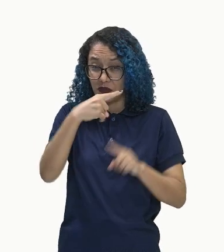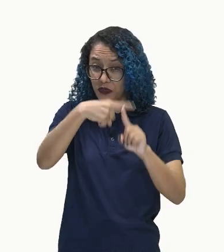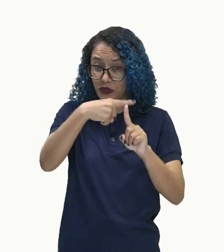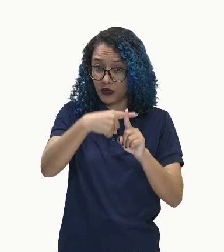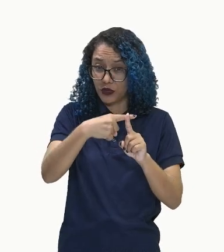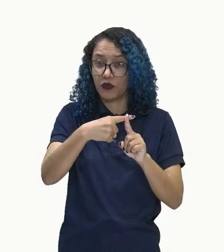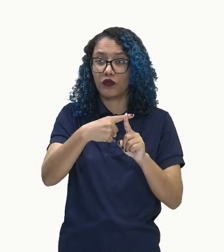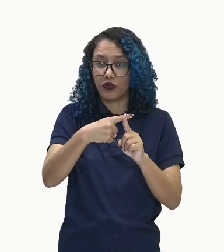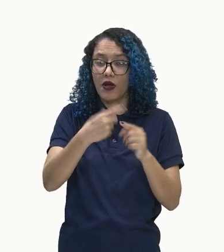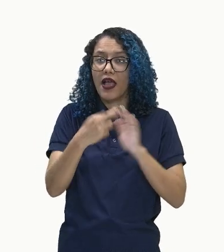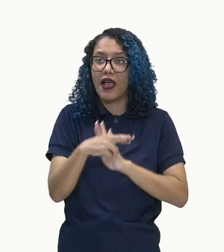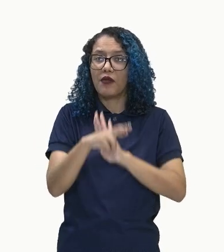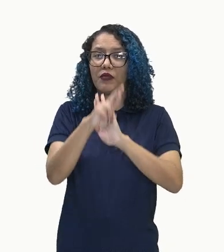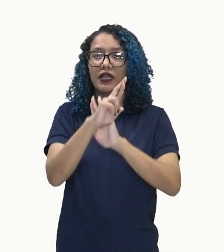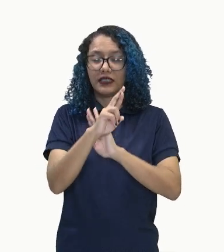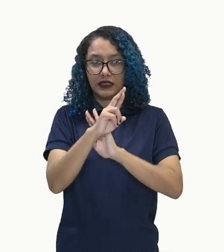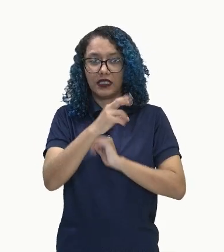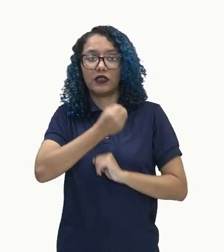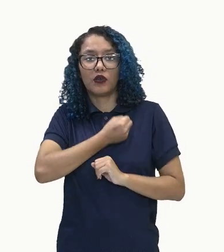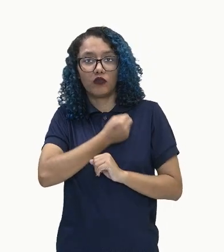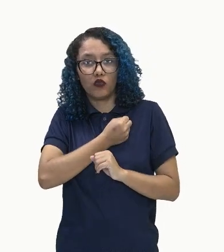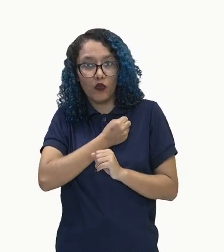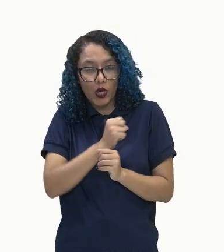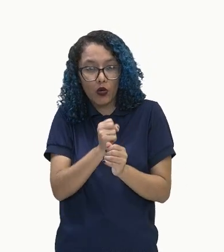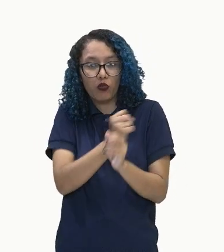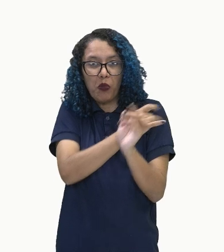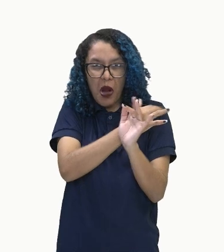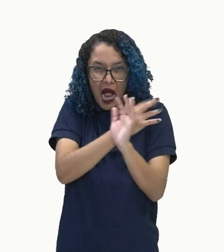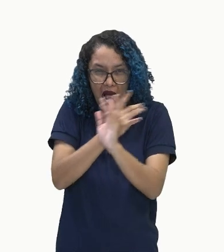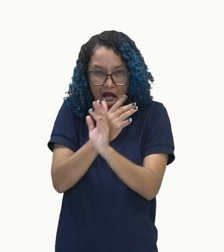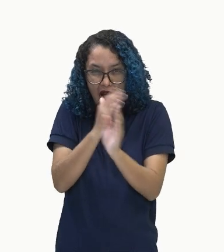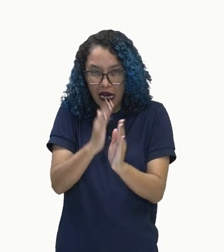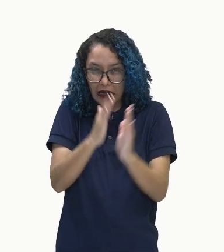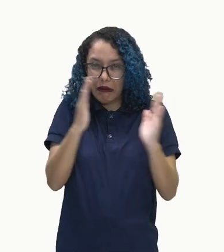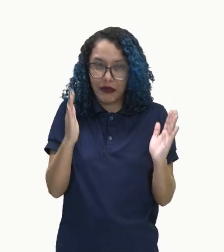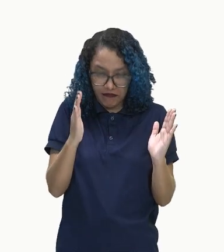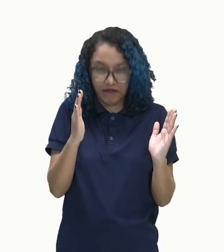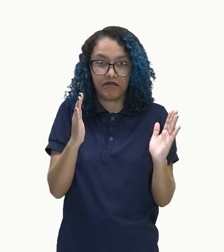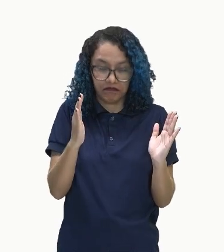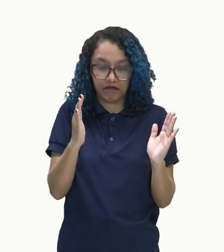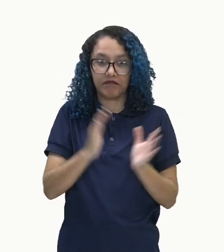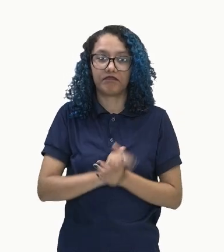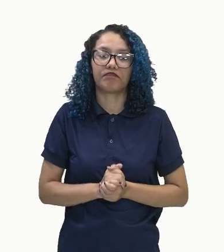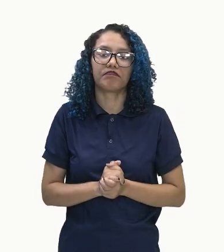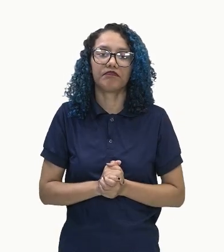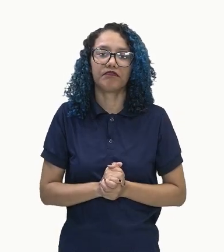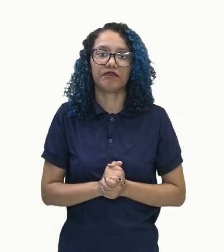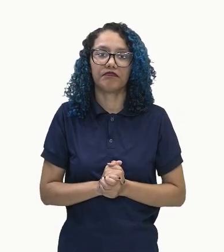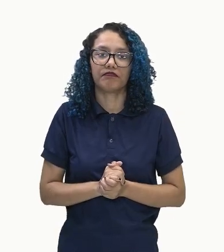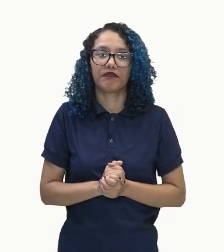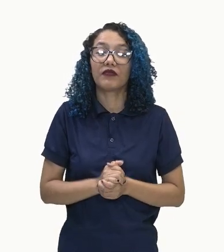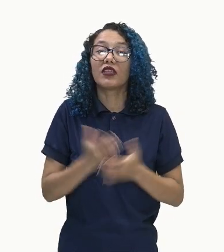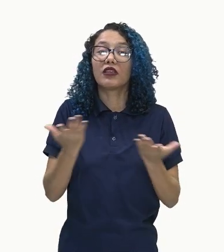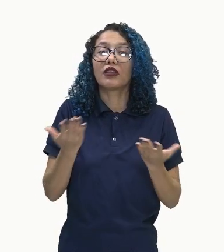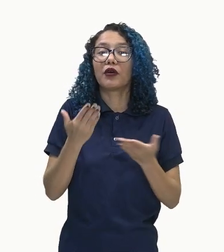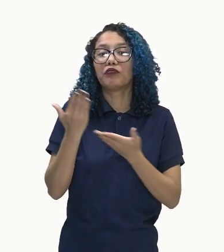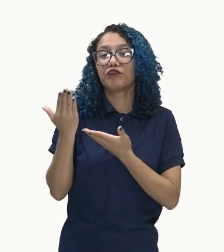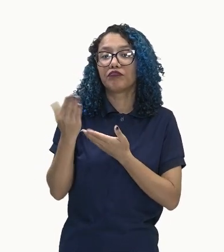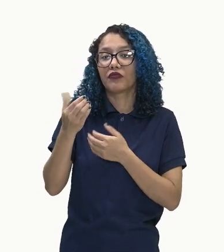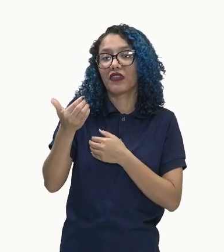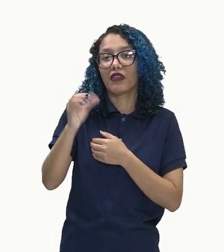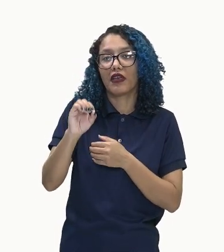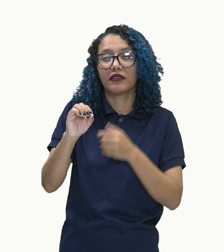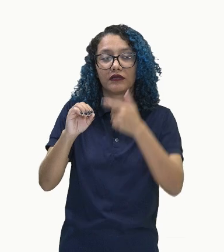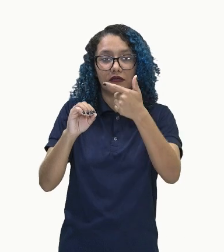ele é dito sendo um número grande. Tá legal? Então, dito isto, ó, pelo que eu falei aqui, 10 elevado ao